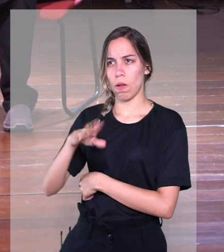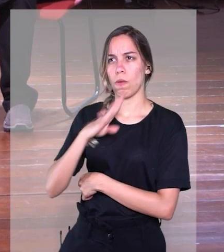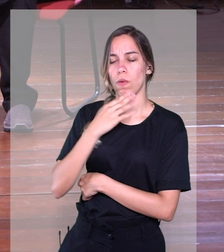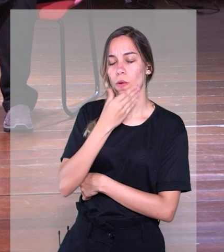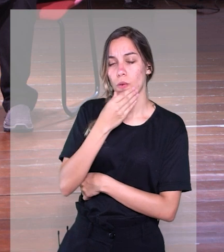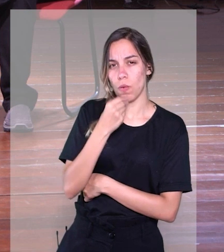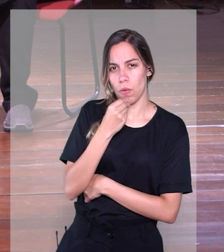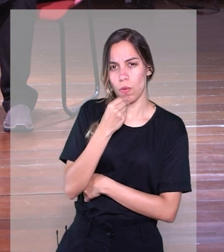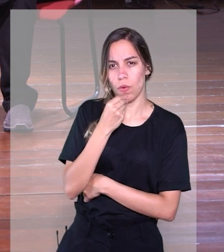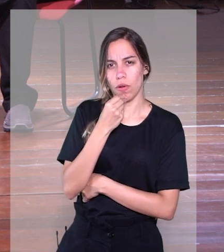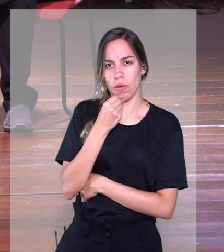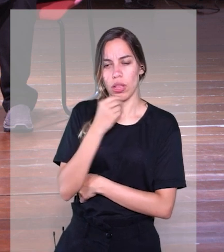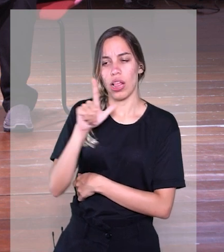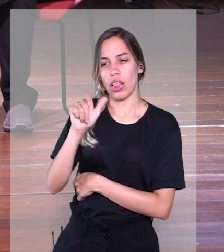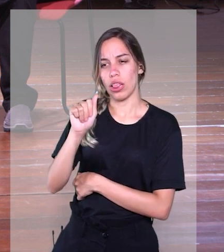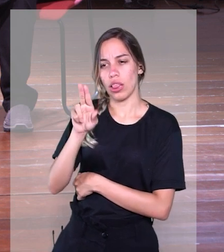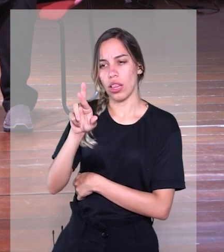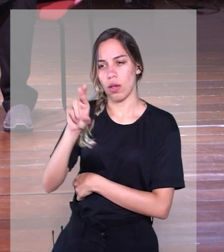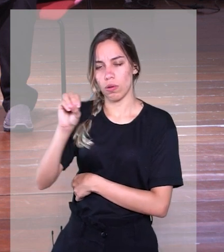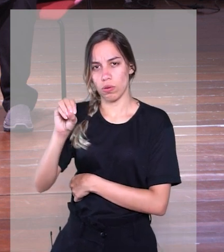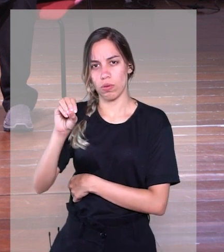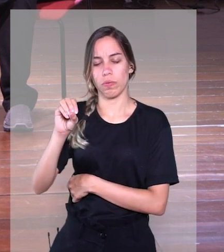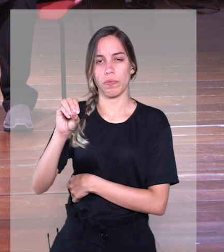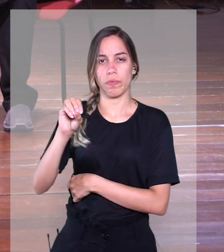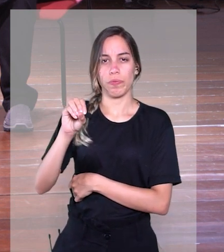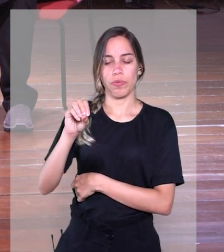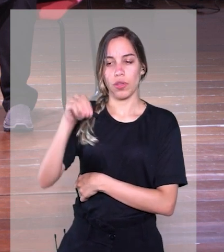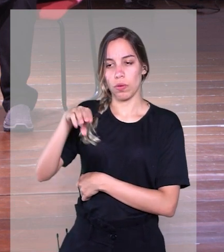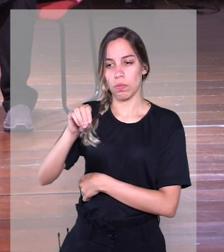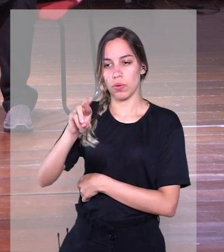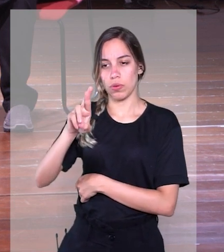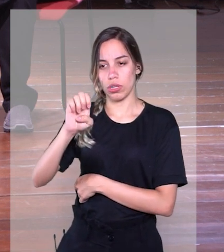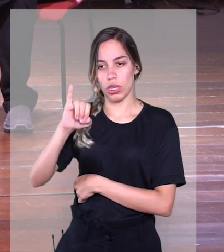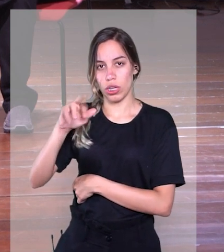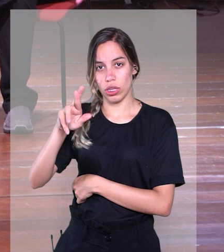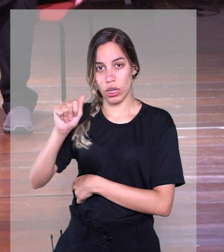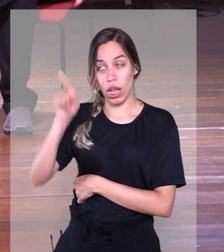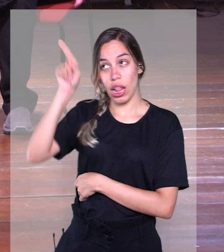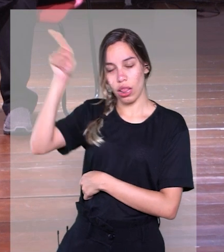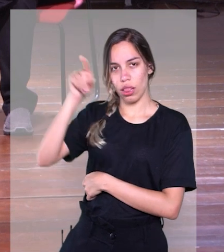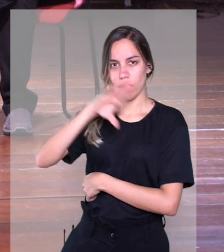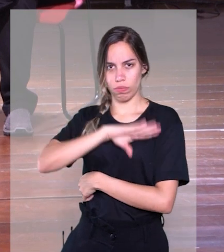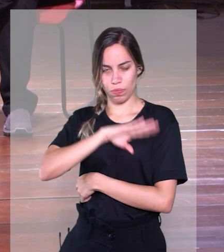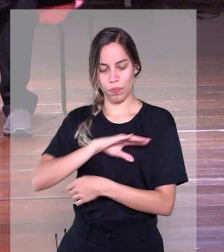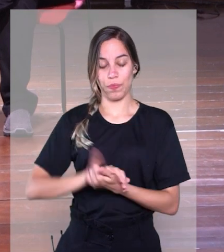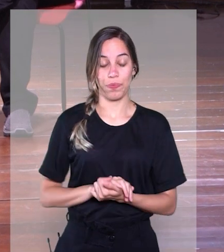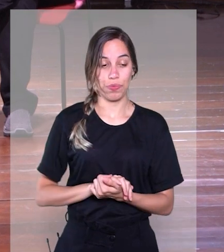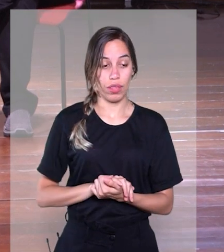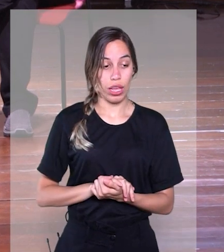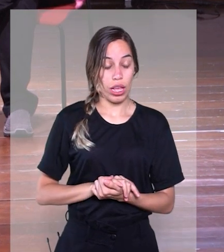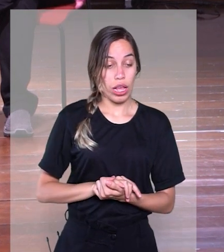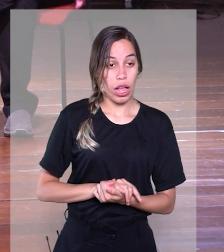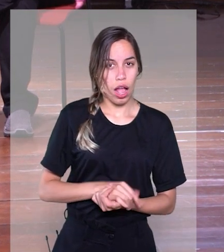Lauro Moreira, que foi amigo da minha família quando ele era cônsul brasileiro em Buenos Aires, onde eu nasci. E, enfim,